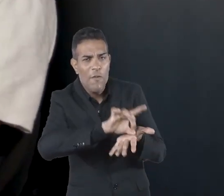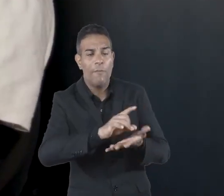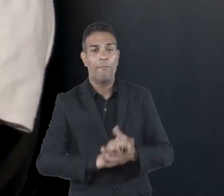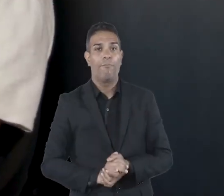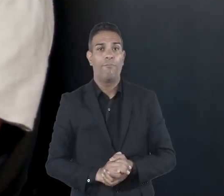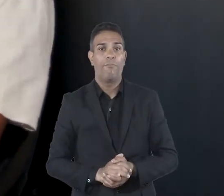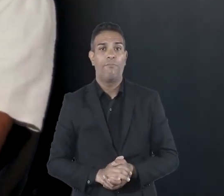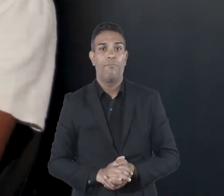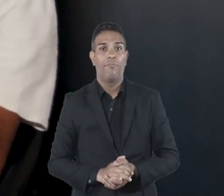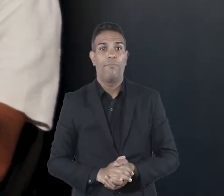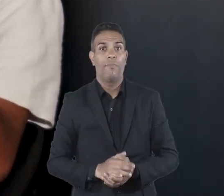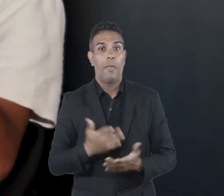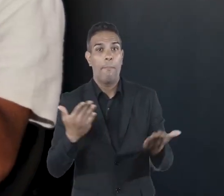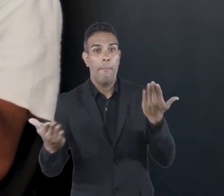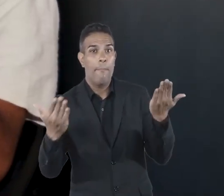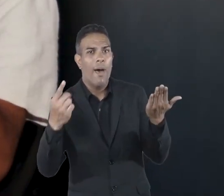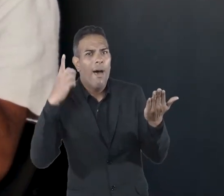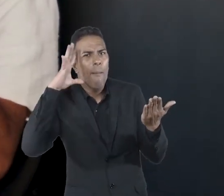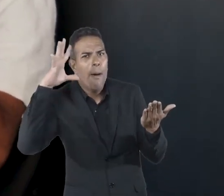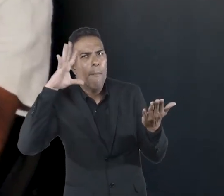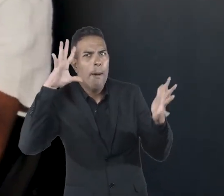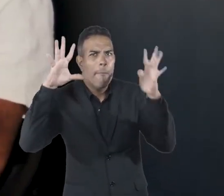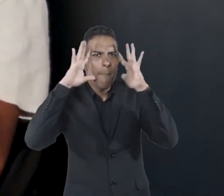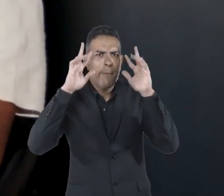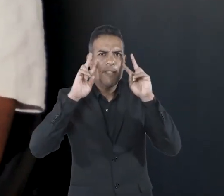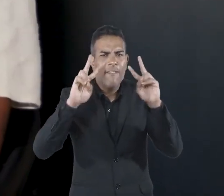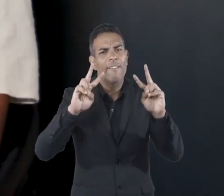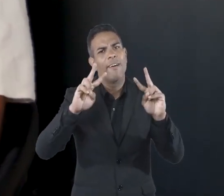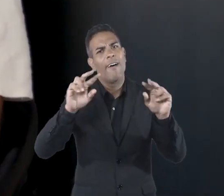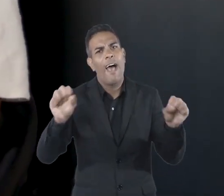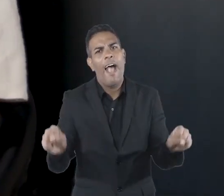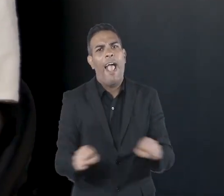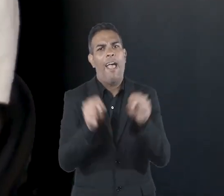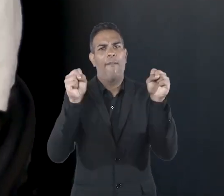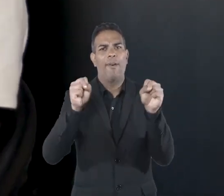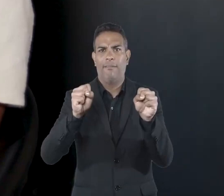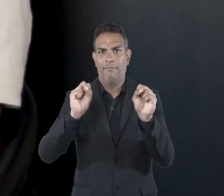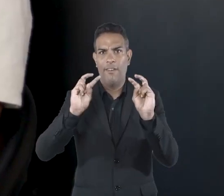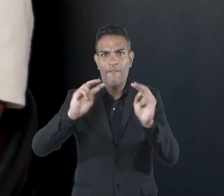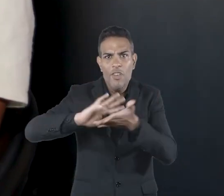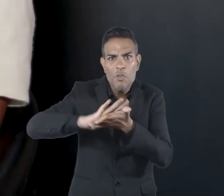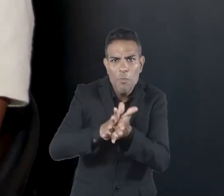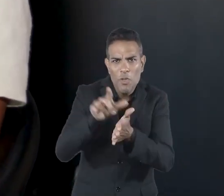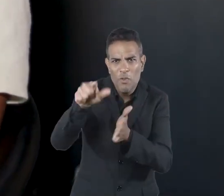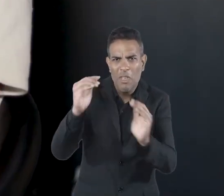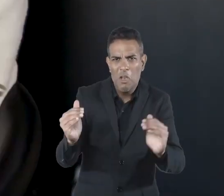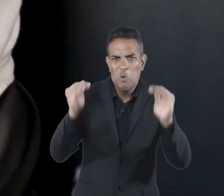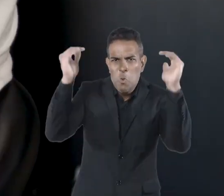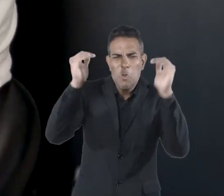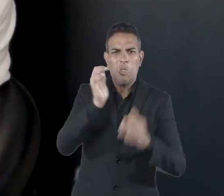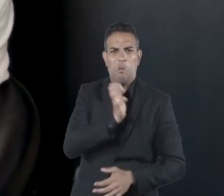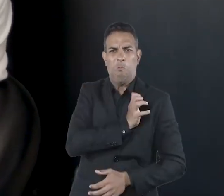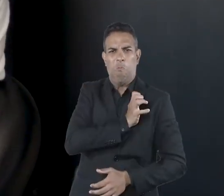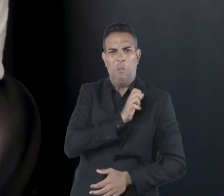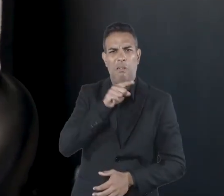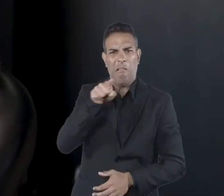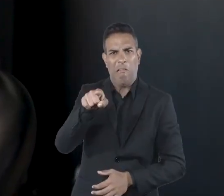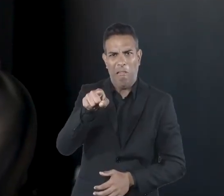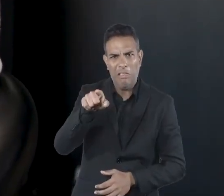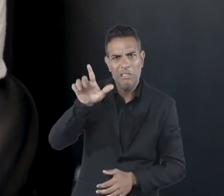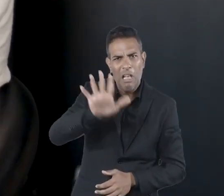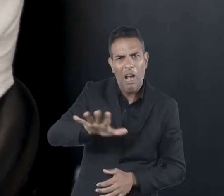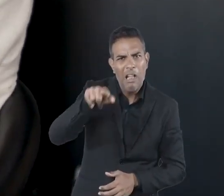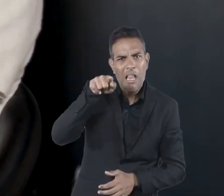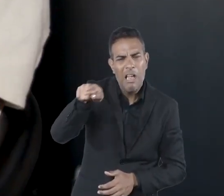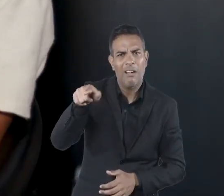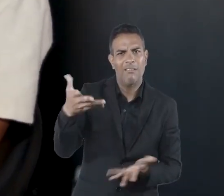gente tem que trazer essas realidades. E quando a pessoa começa a equilibrar os pensamentos, aí que quebra o preconceito. Porque quando ela acha que você é muito